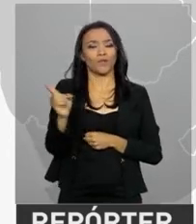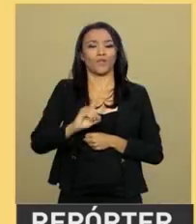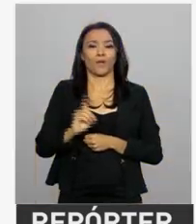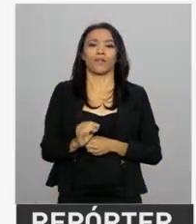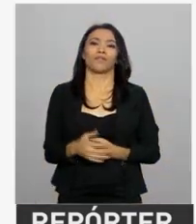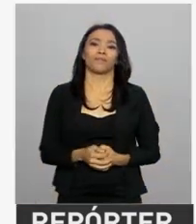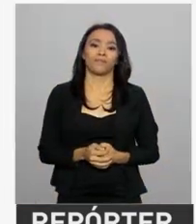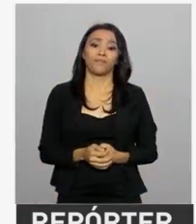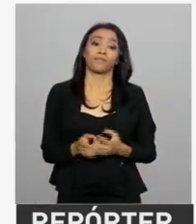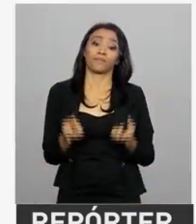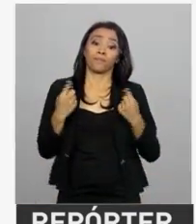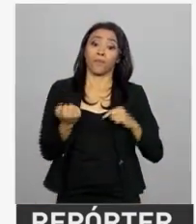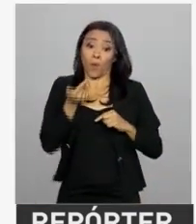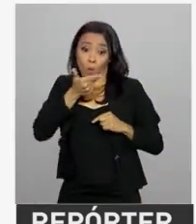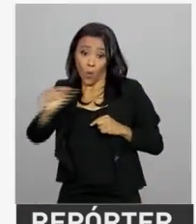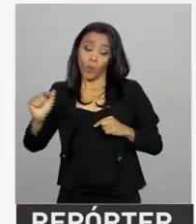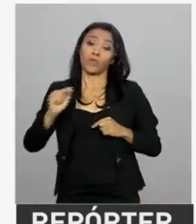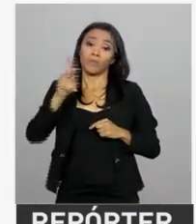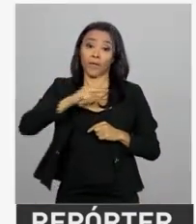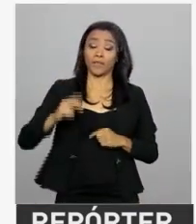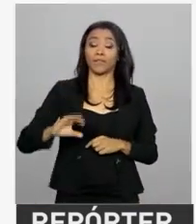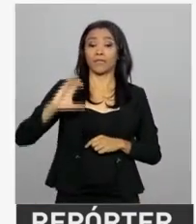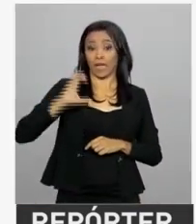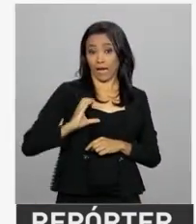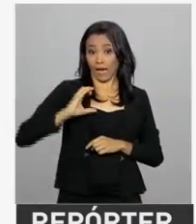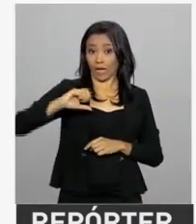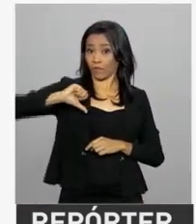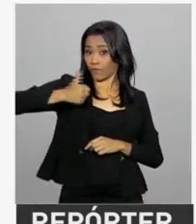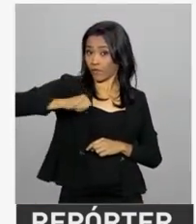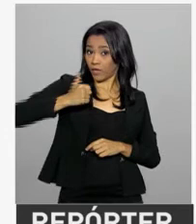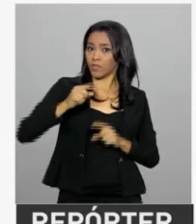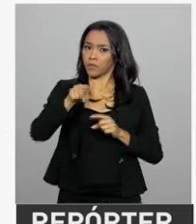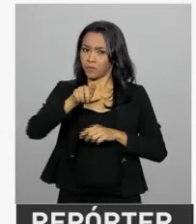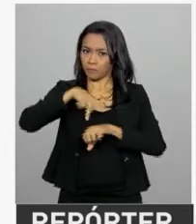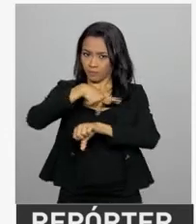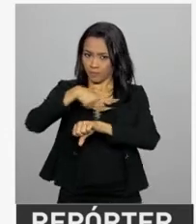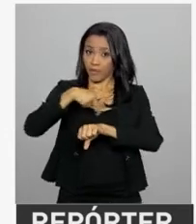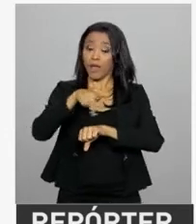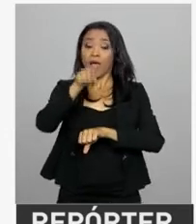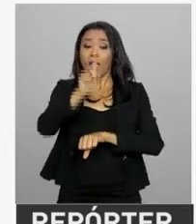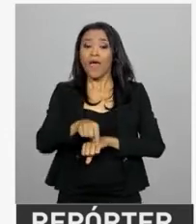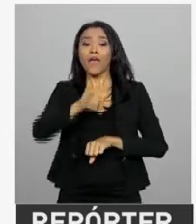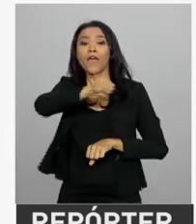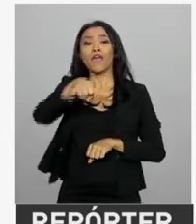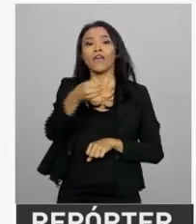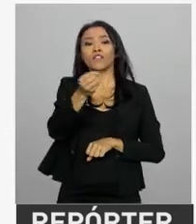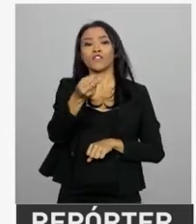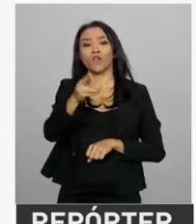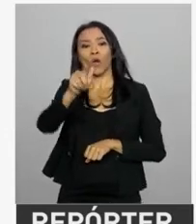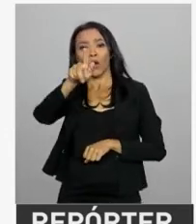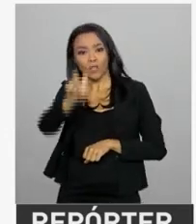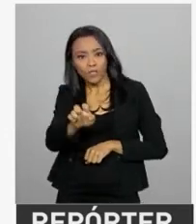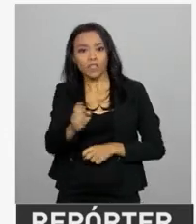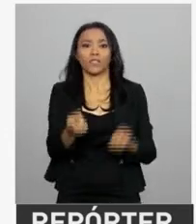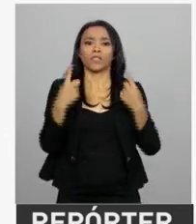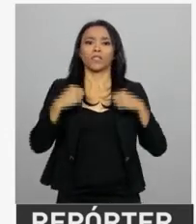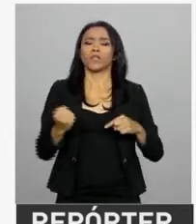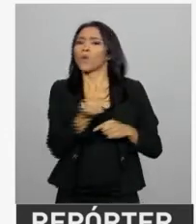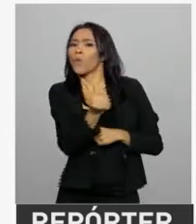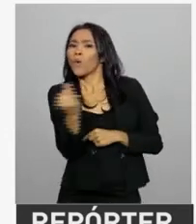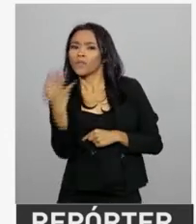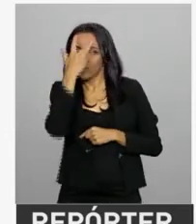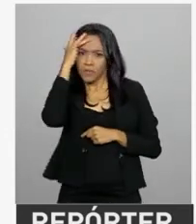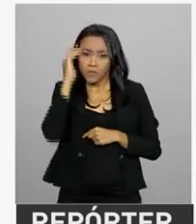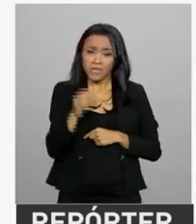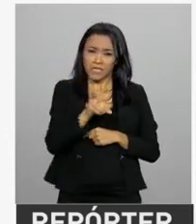US$88 milhões. Localizado no oeste da África, Cabo Verde tem como presidente Jorge Carlos Fonseca. A população do país é de mais